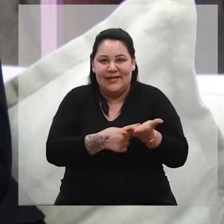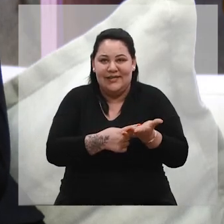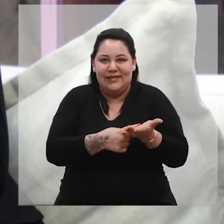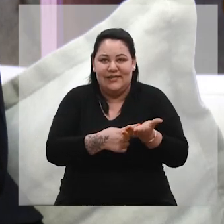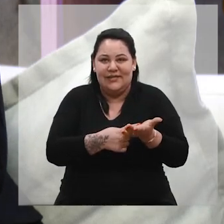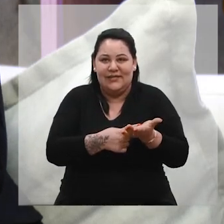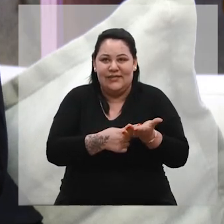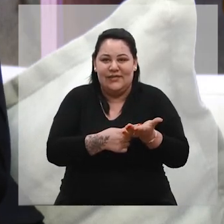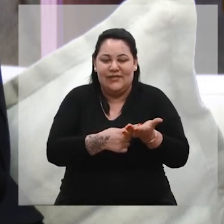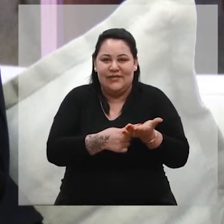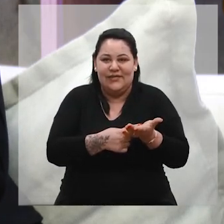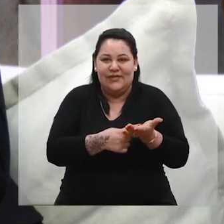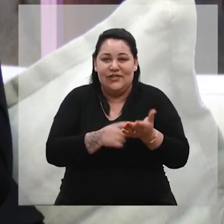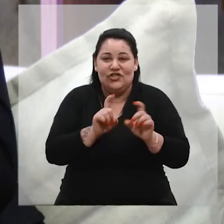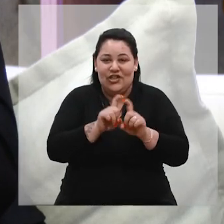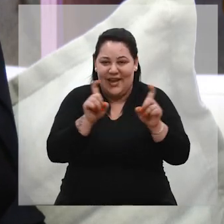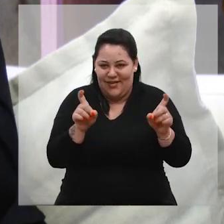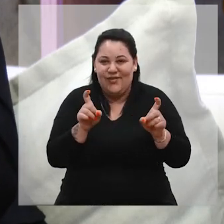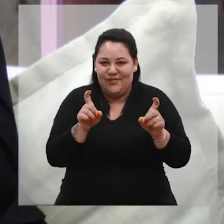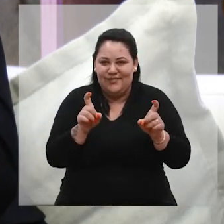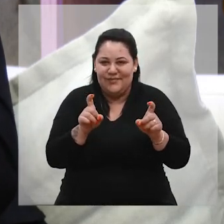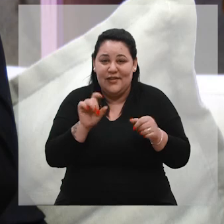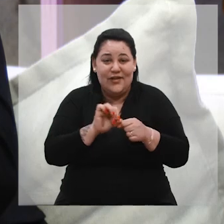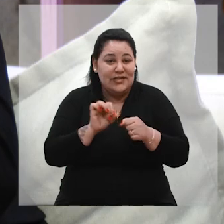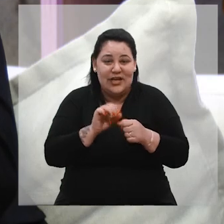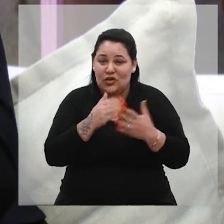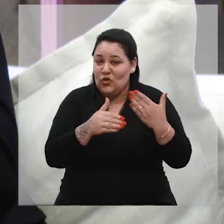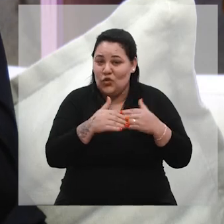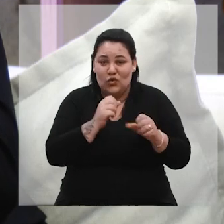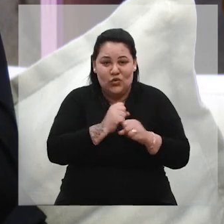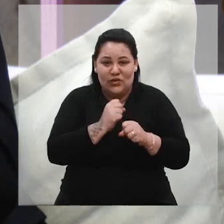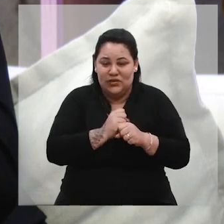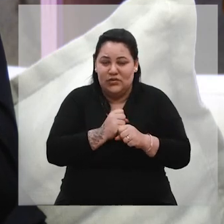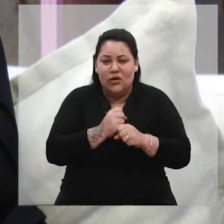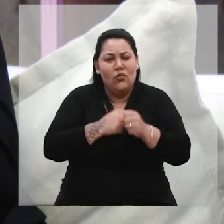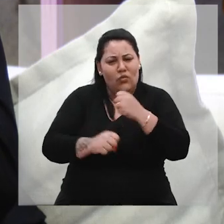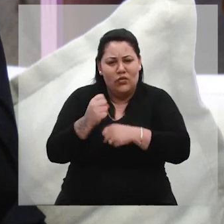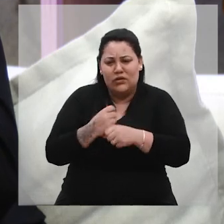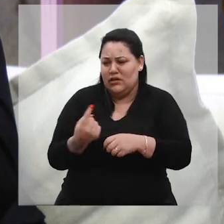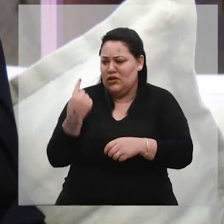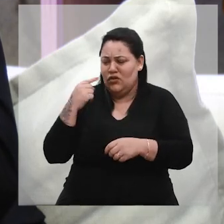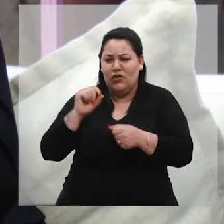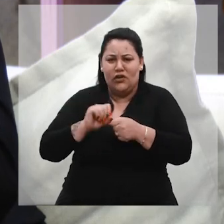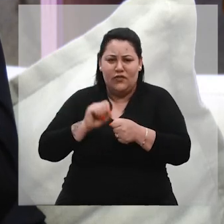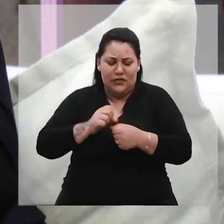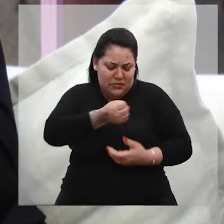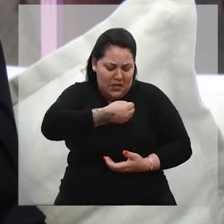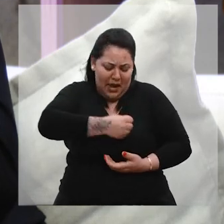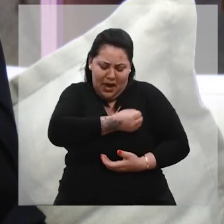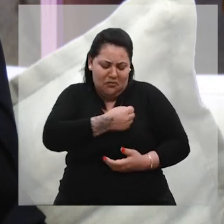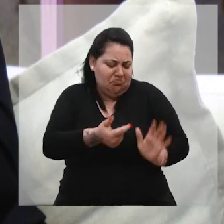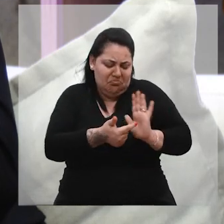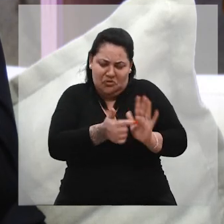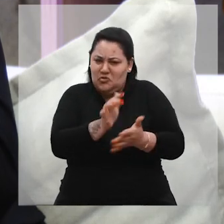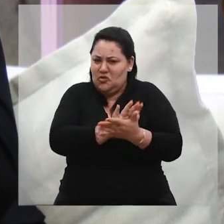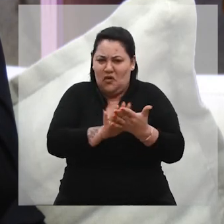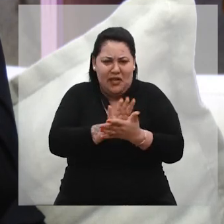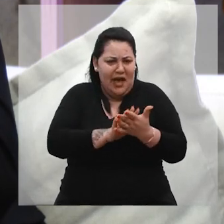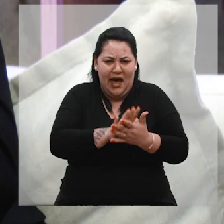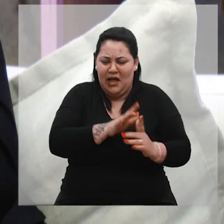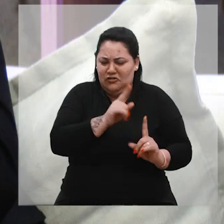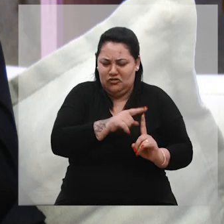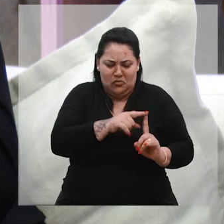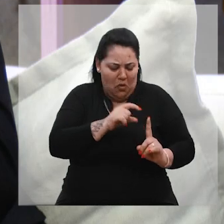ginecologista do ano, assim, Nossa. né? Então, eu tinha feito no ano anterior uma eco de mama, que não tinha apresentado nenhum tipo